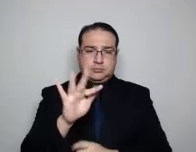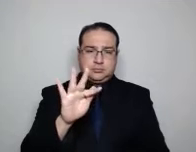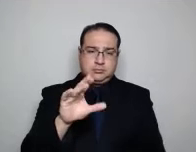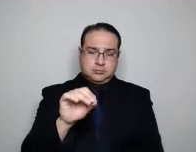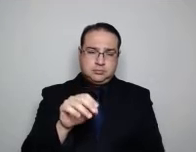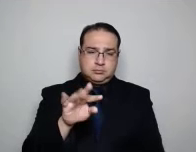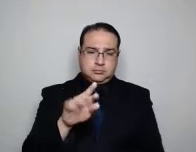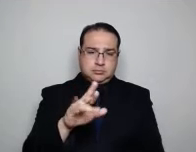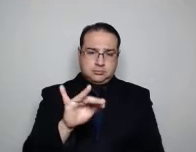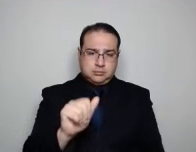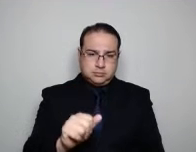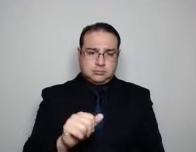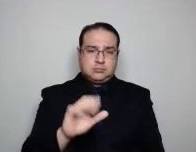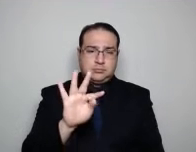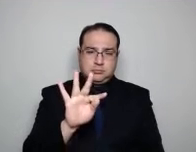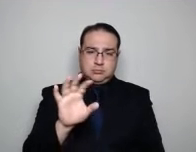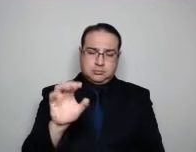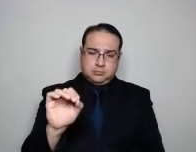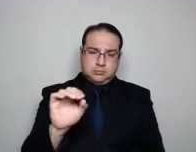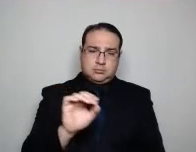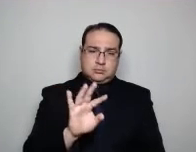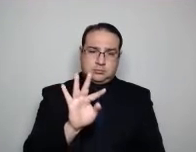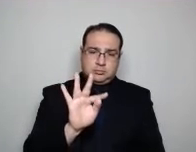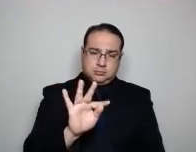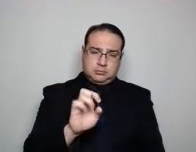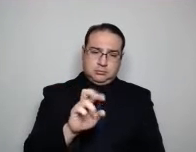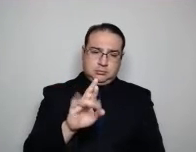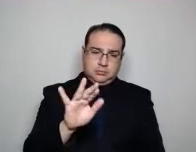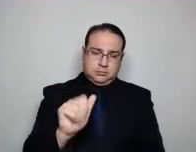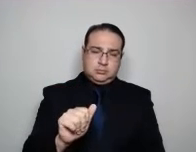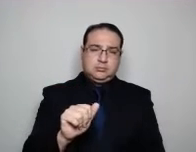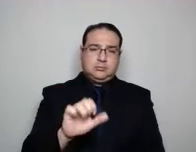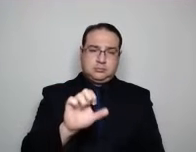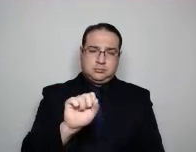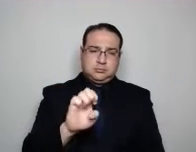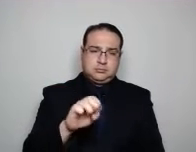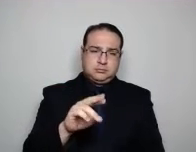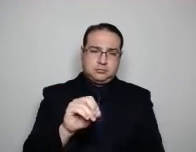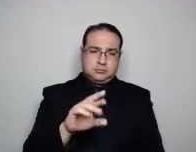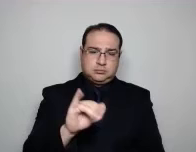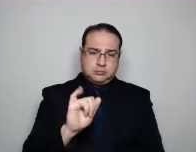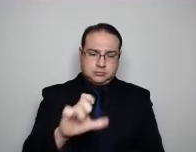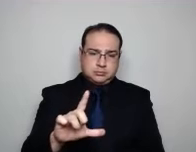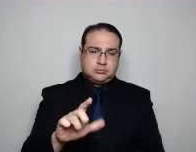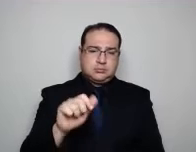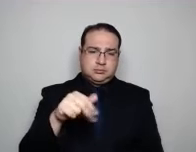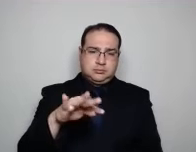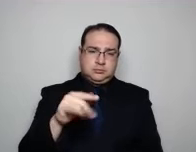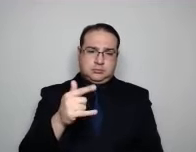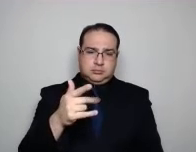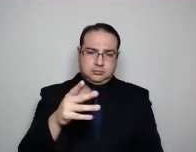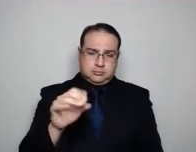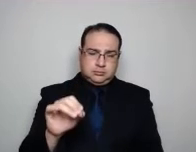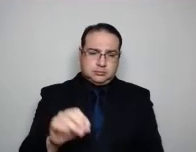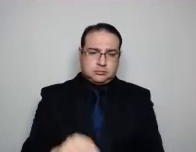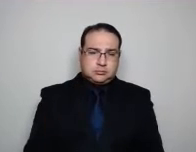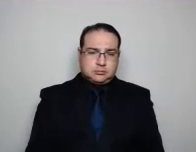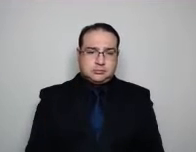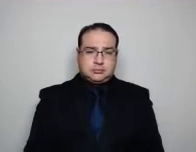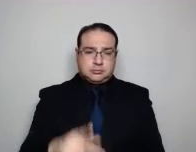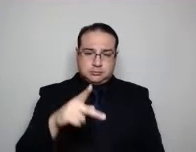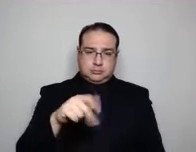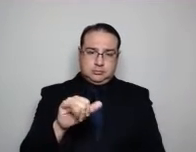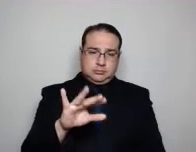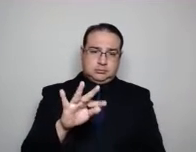terapia ocupacional, terapia integração sensorial, natação funcional, psicoterapia pelo método